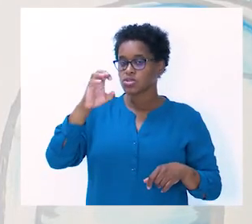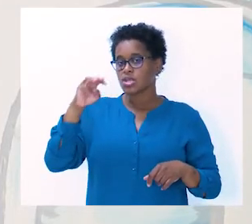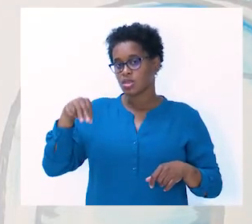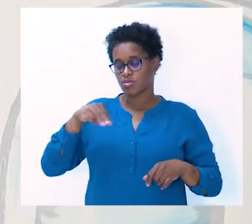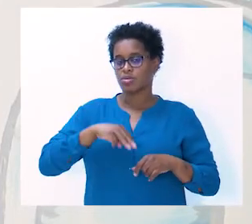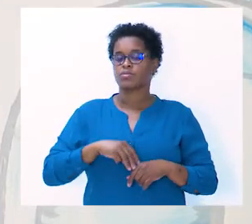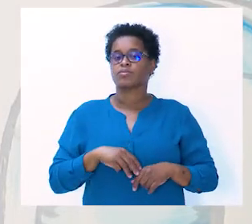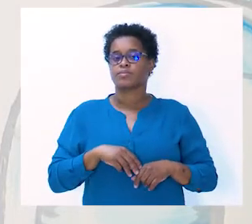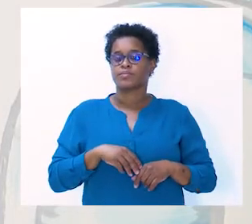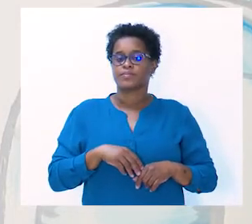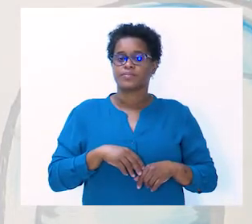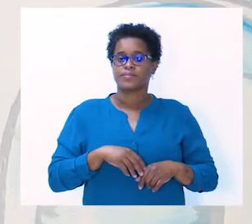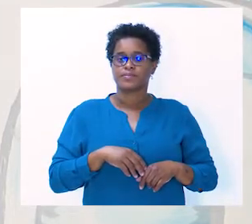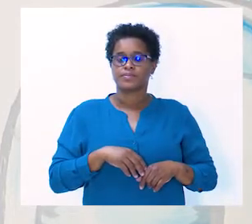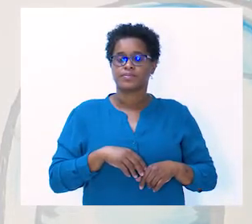212,5 centímetros.